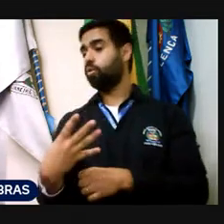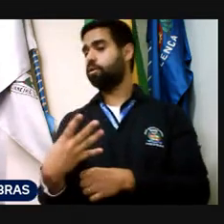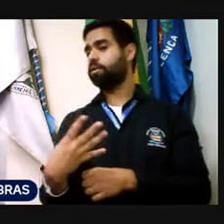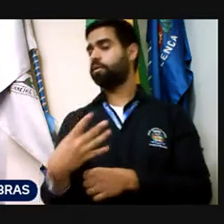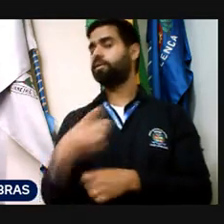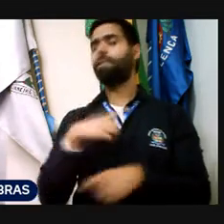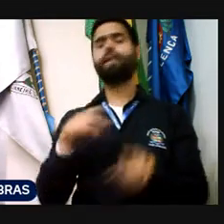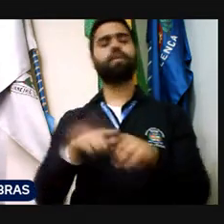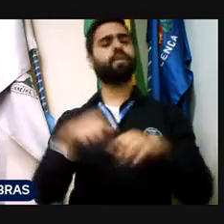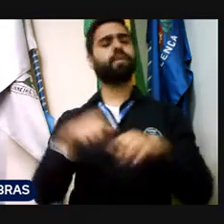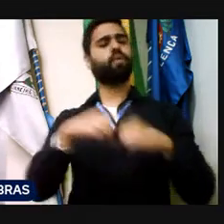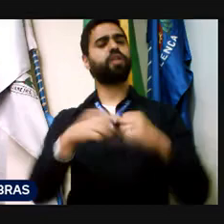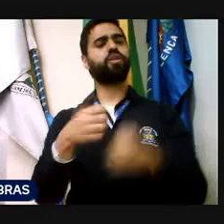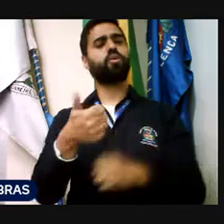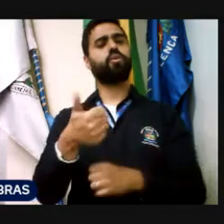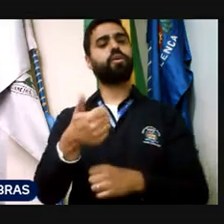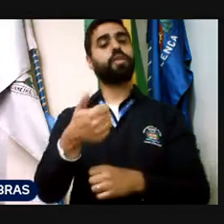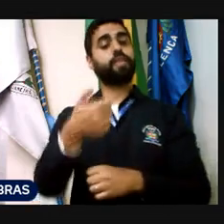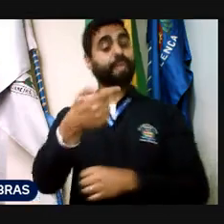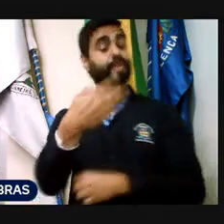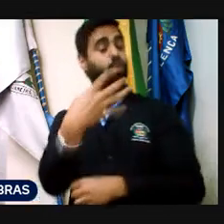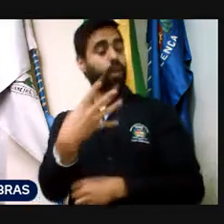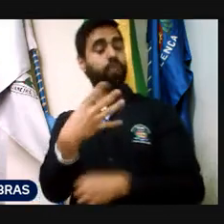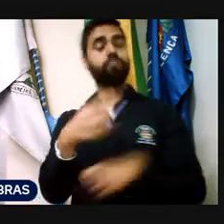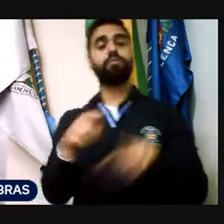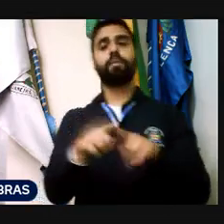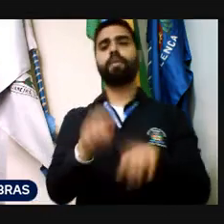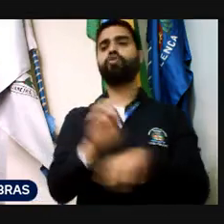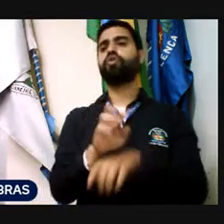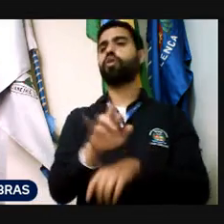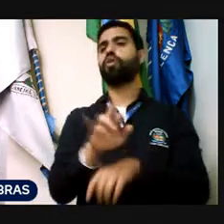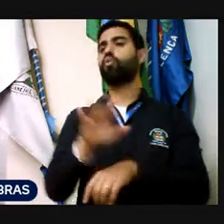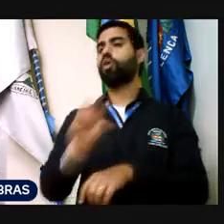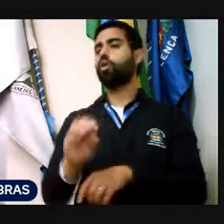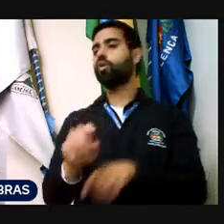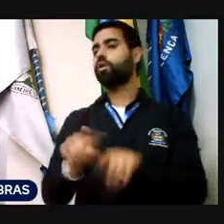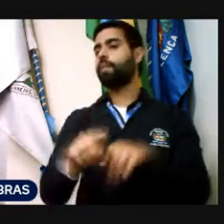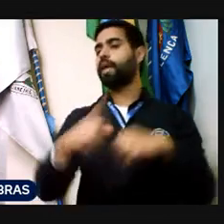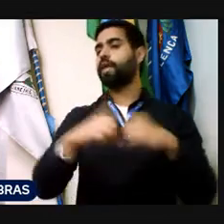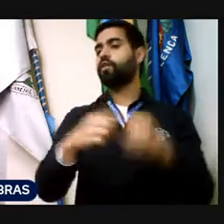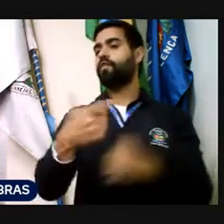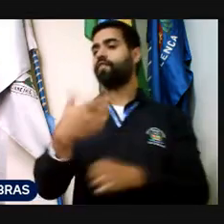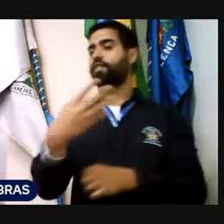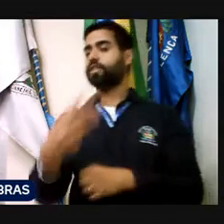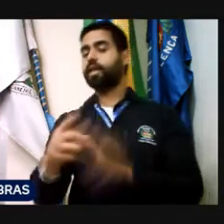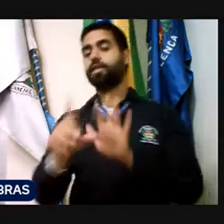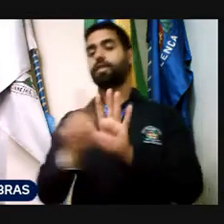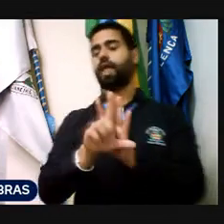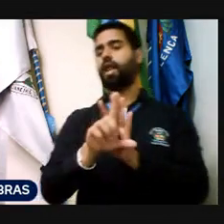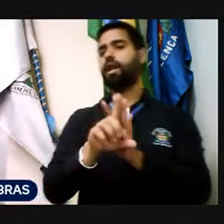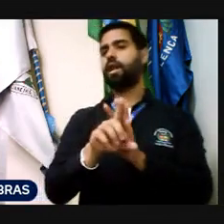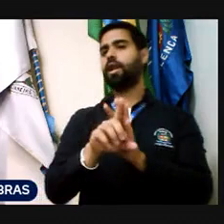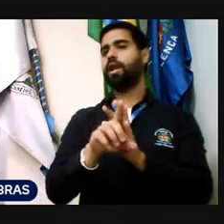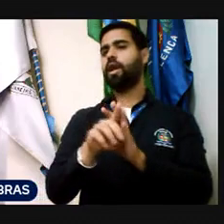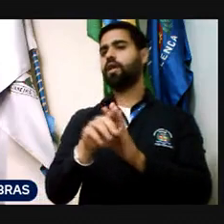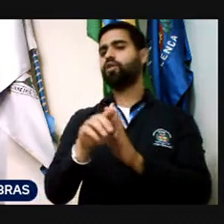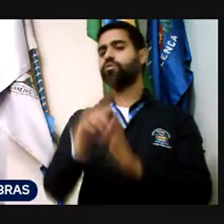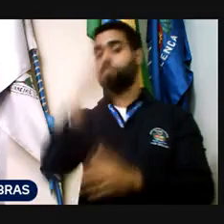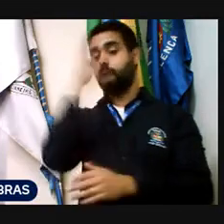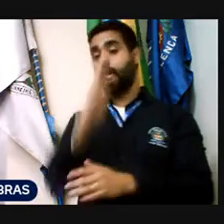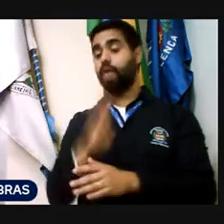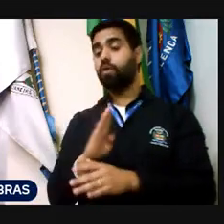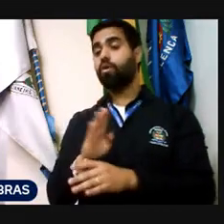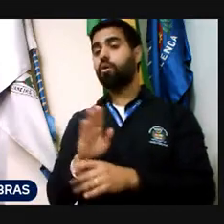artigo 74, inciso 12 da Constituição do Estado do Rio de Janeiro e artigo 23, inciso 2 da Constituição da República,